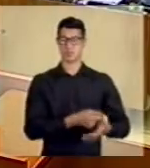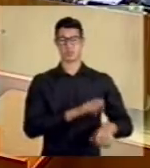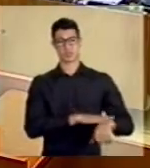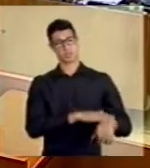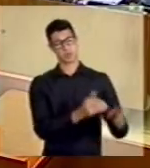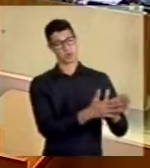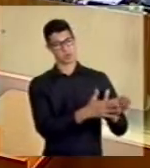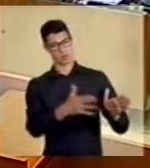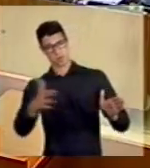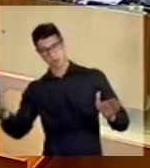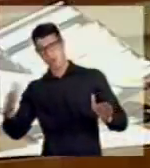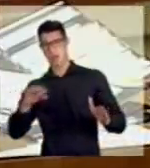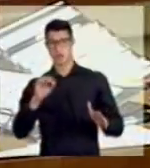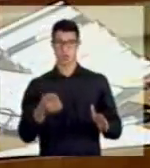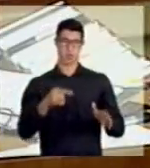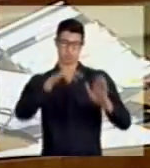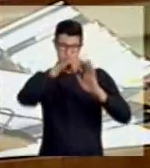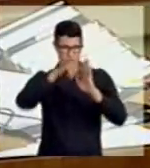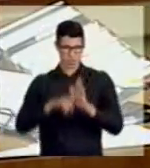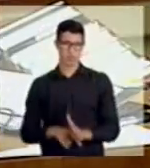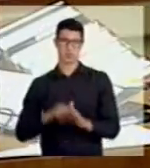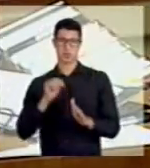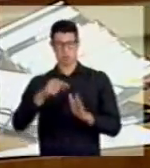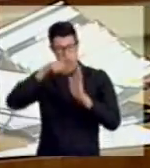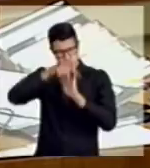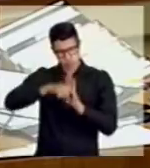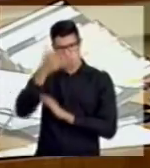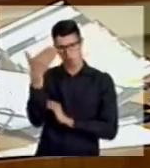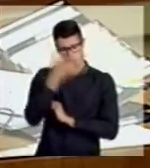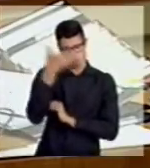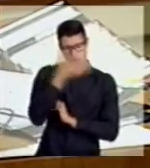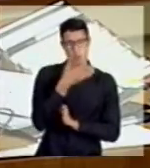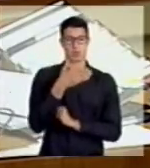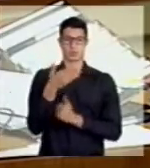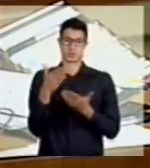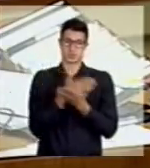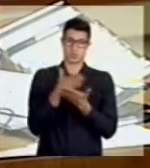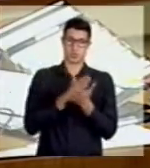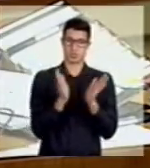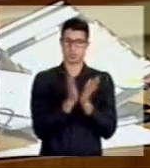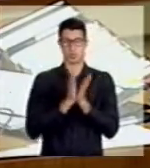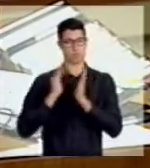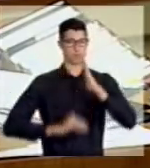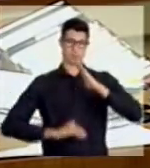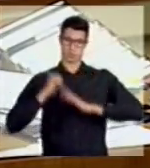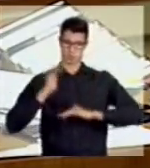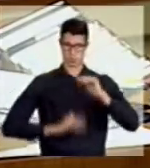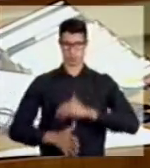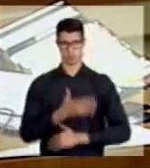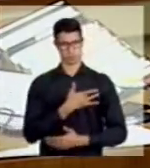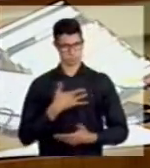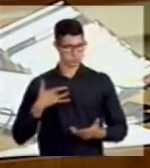temporal, seja ela análises ou perícias por parte de determinados profissionais. Eu penso que